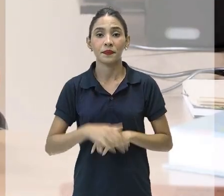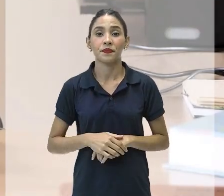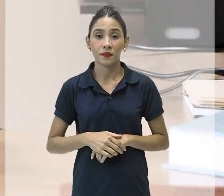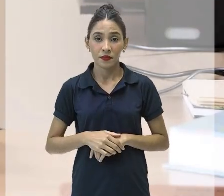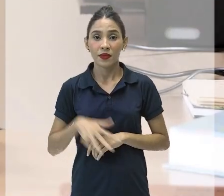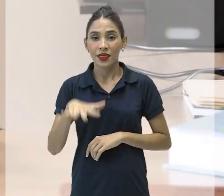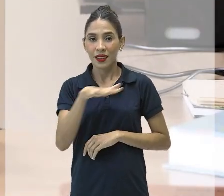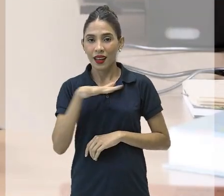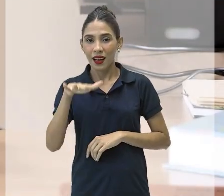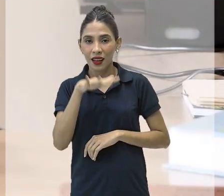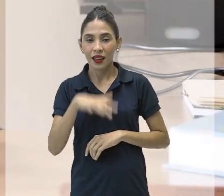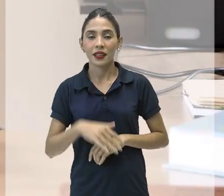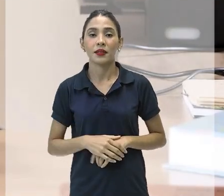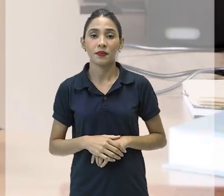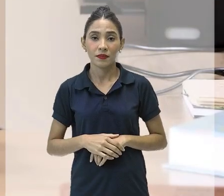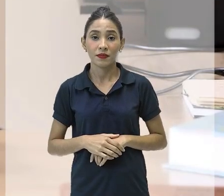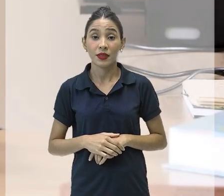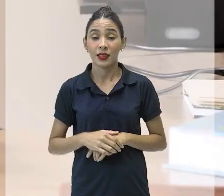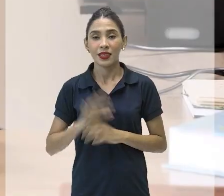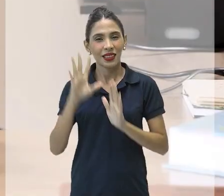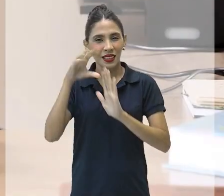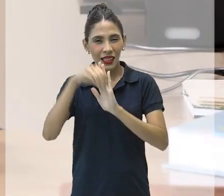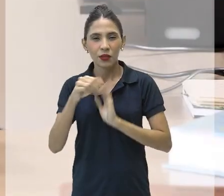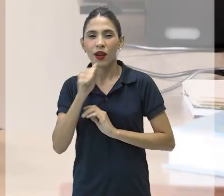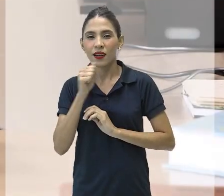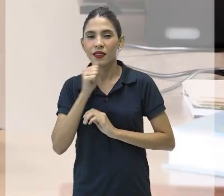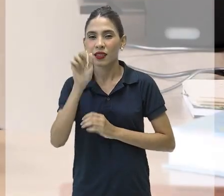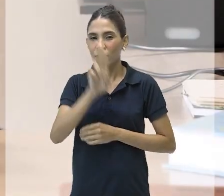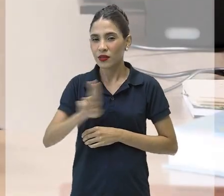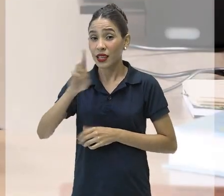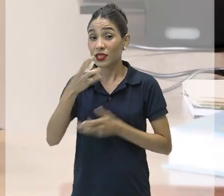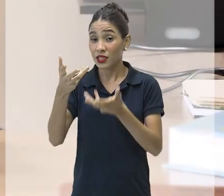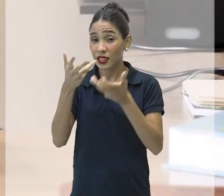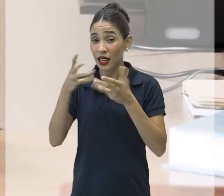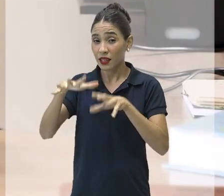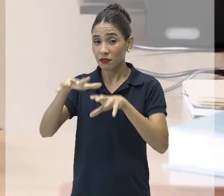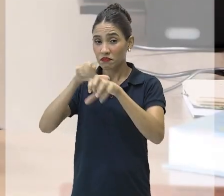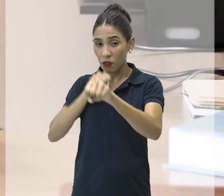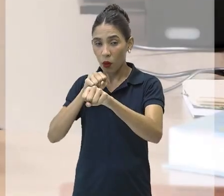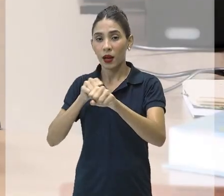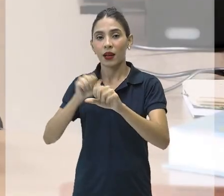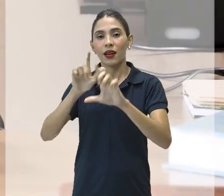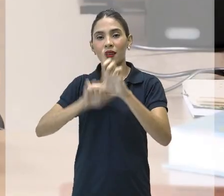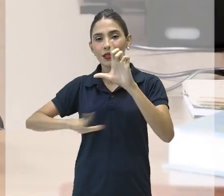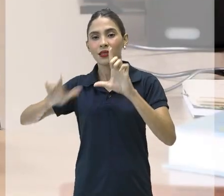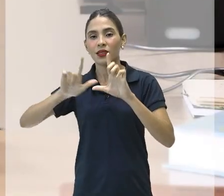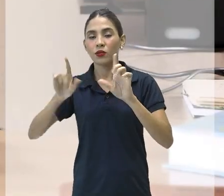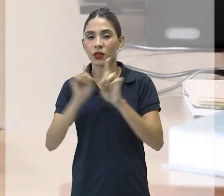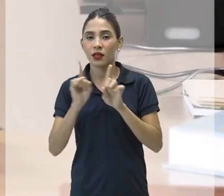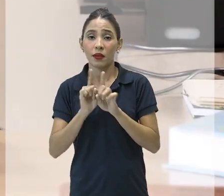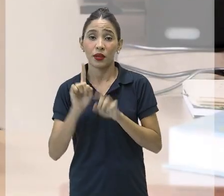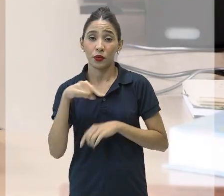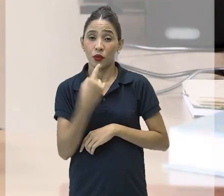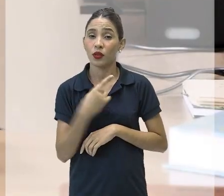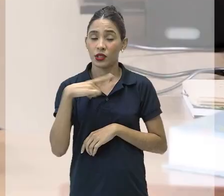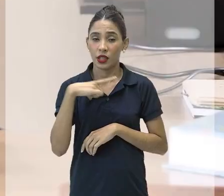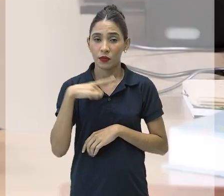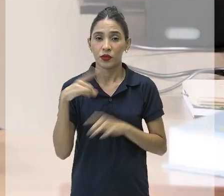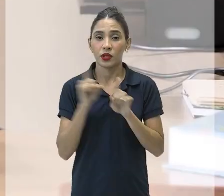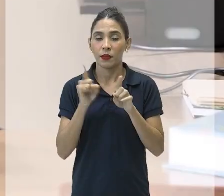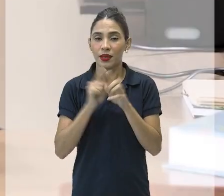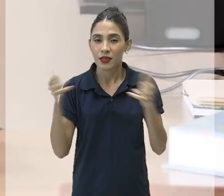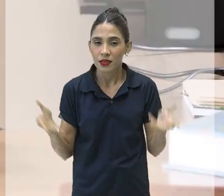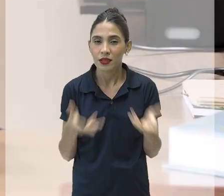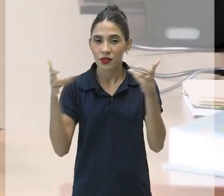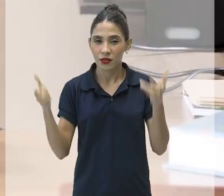tanto naqueles que estão na universidade e que querem ser professores da licenciatura, e na licenciatura a gente tem